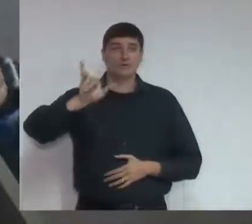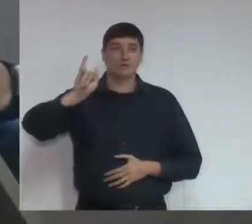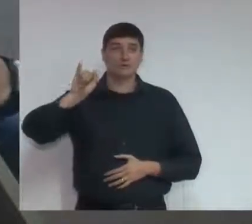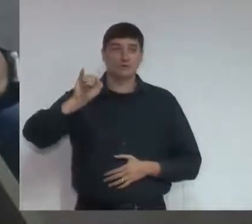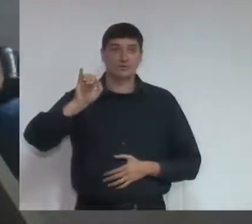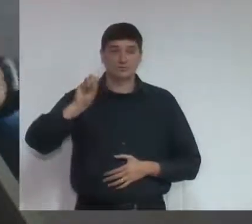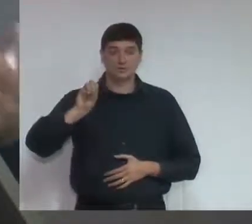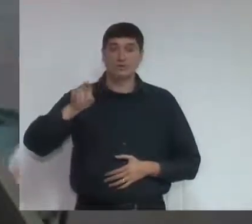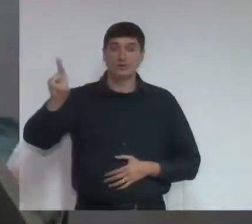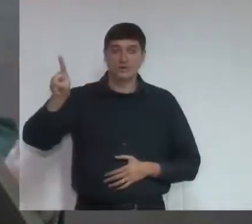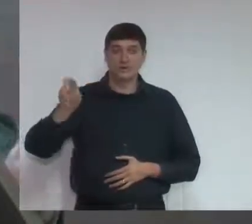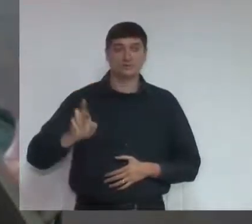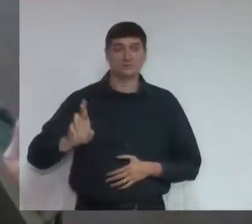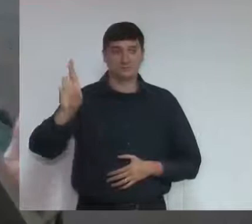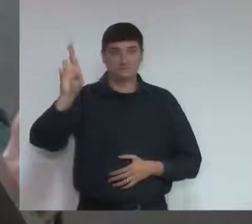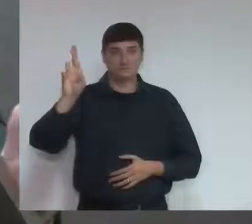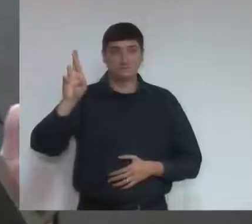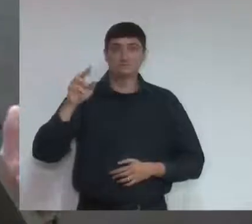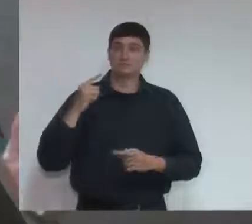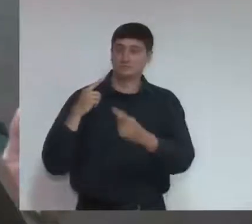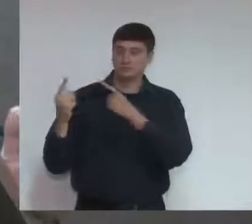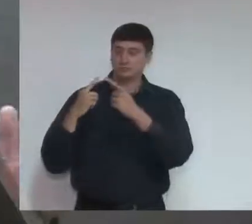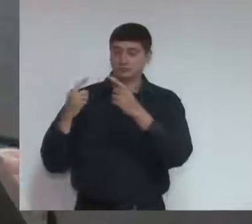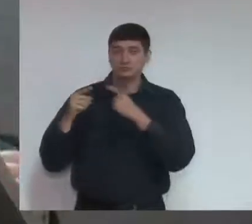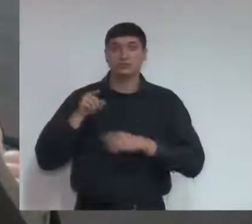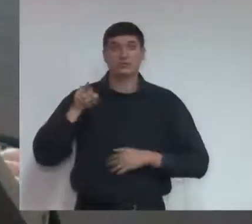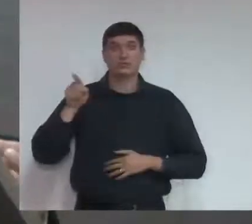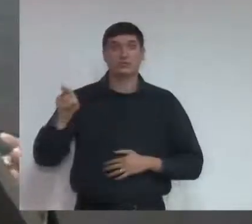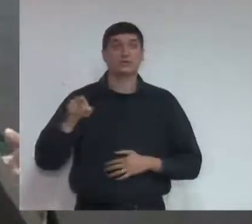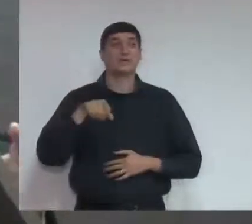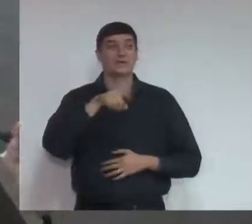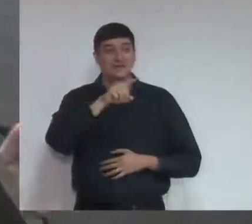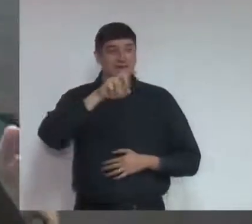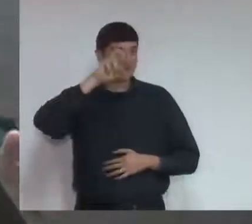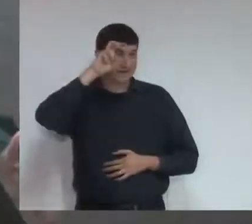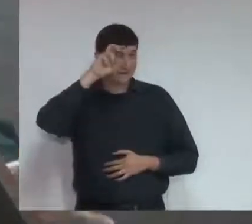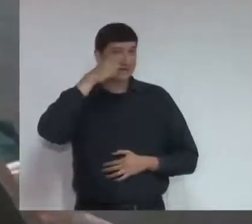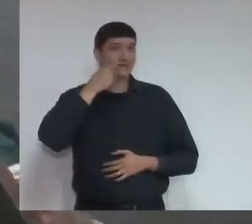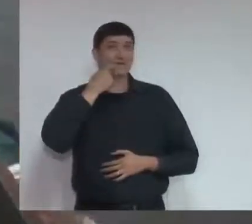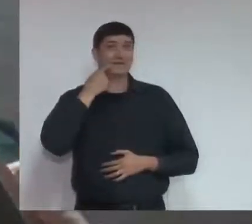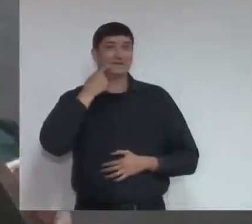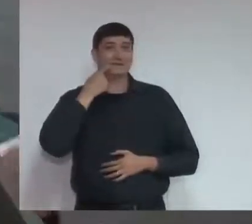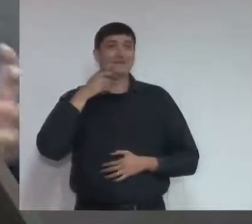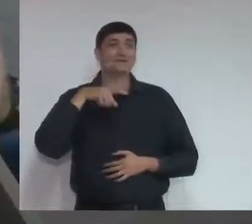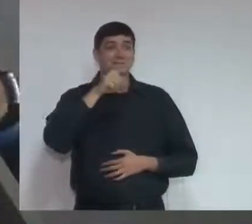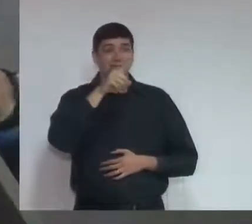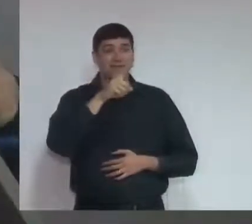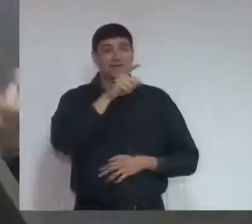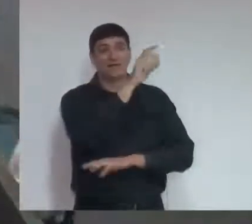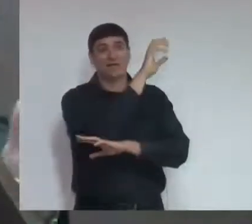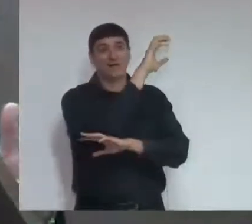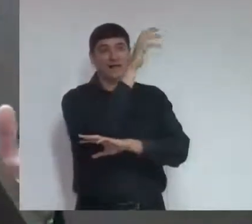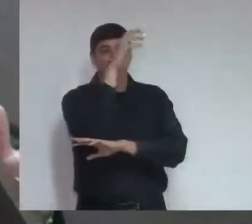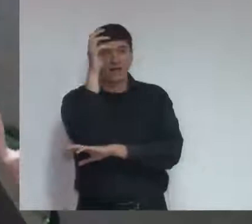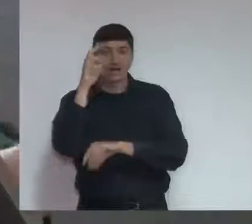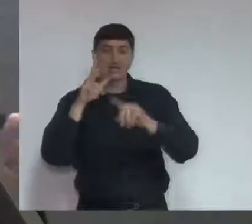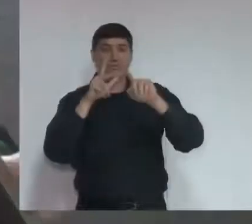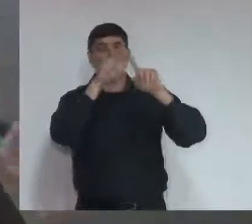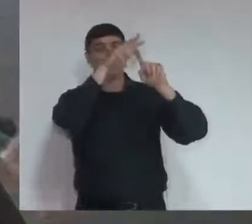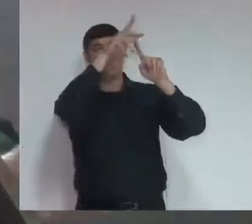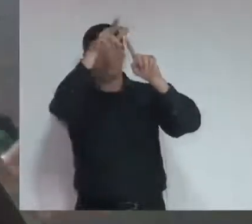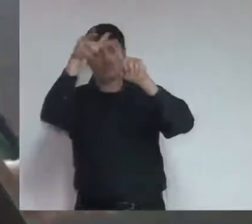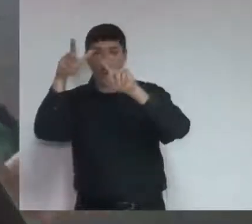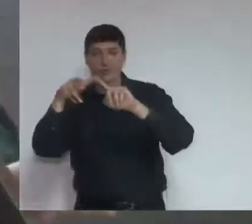se disponibilizou algumas equipes e na quinta e na sexta-feira ele fez algumas podas, né, de alguns galhos que estavam,